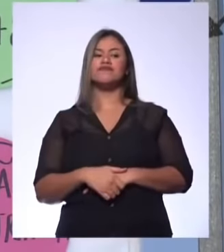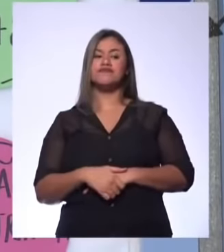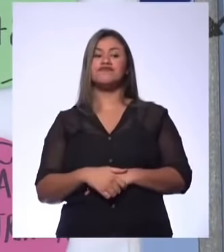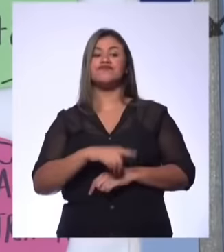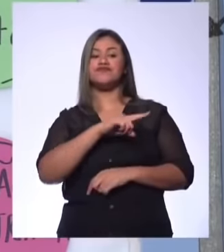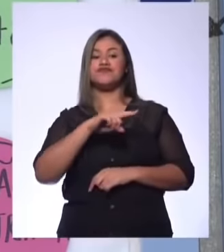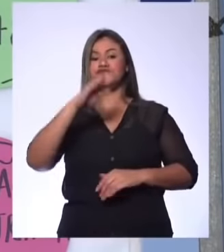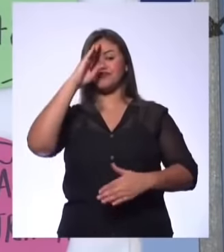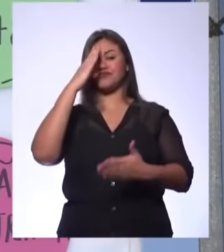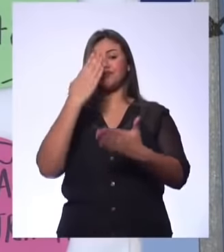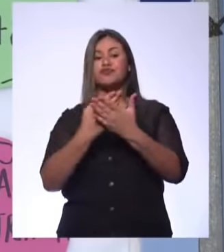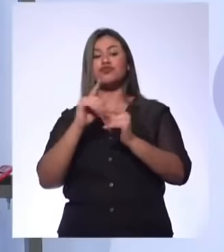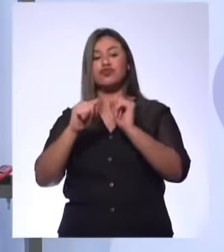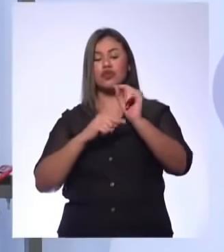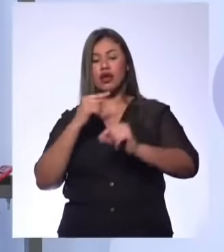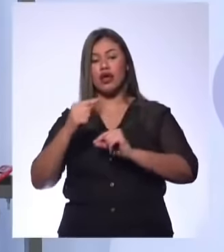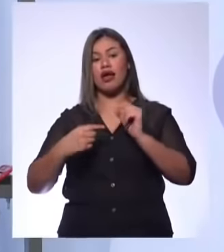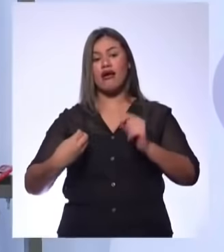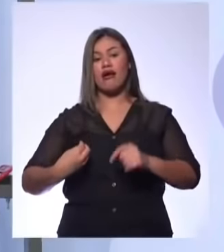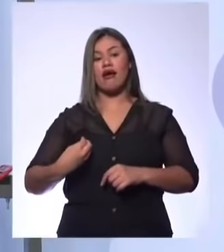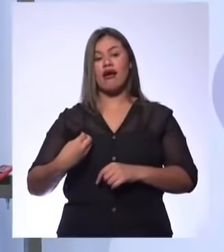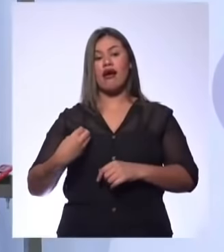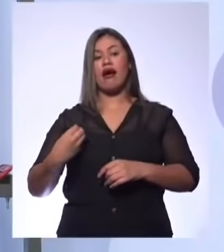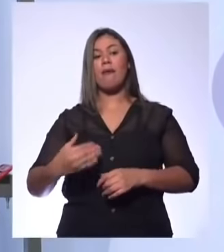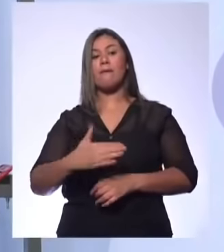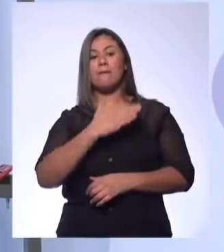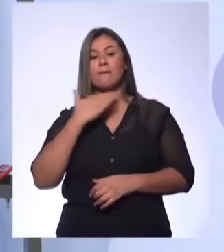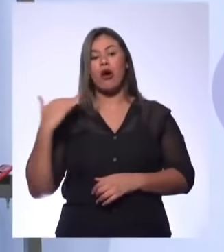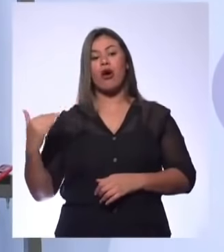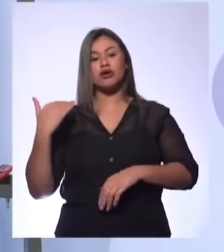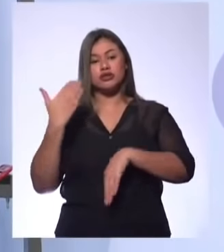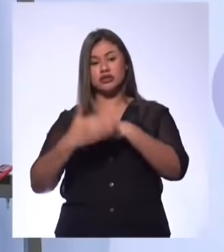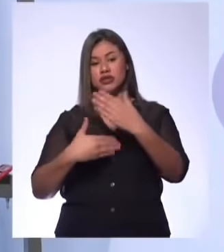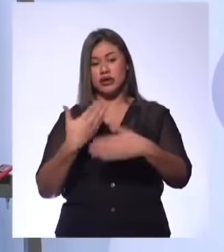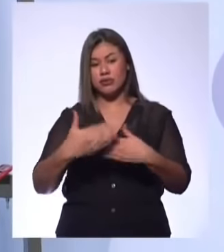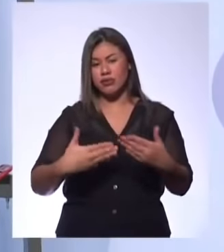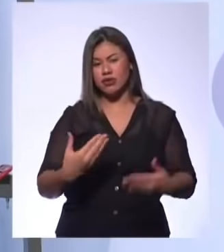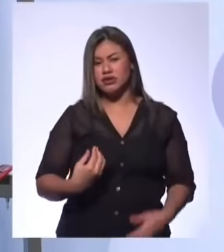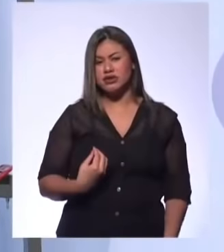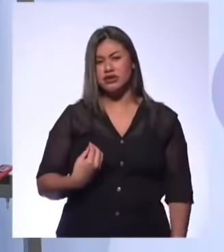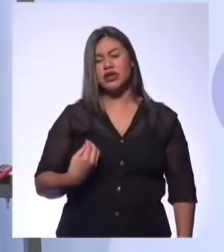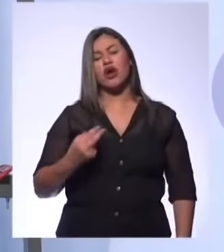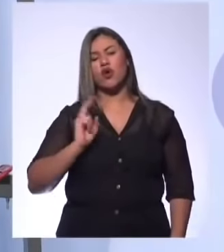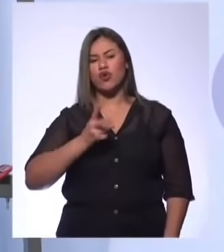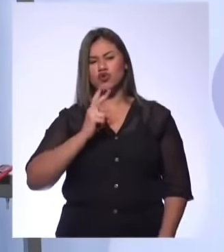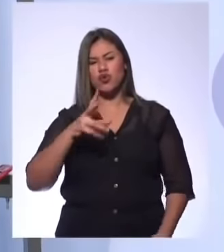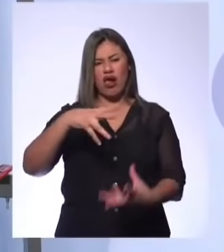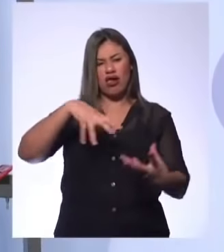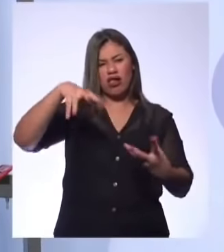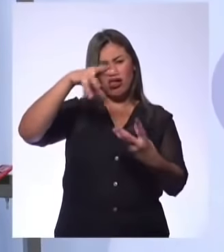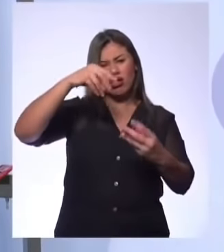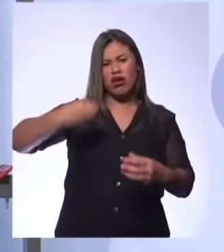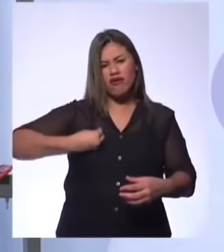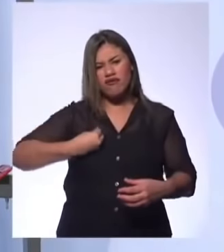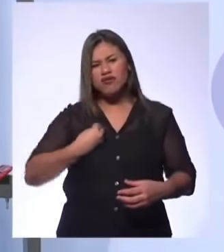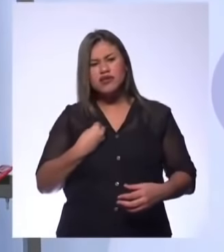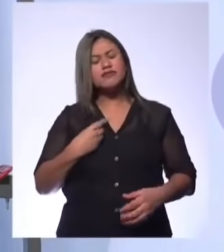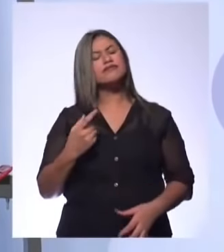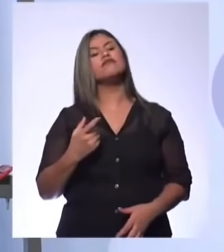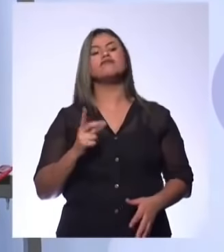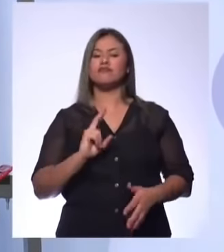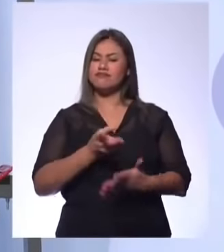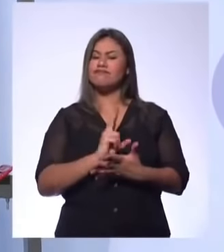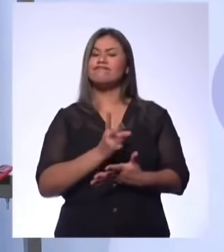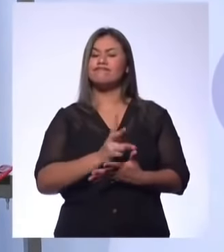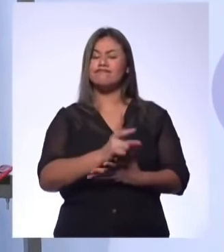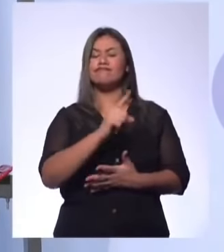vida após morte, em um lugar chamado Valhalla. Vocês sabem disso, eu tenho certeza que vocês sabem. E sobre